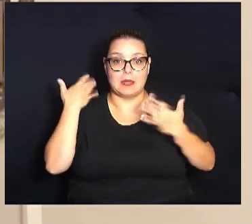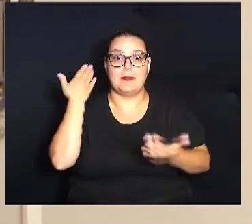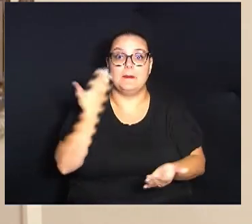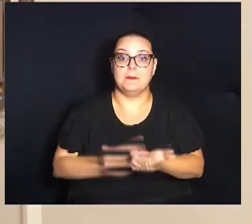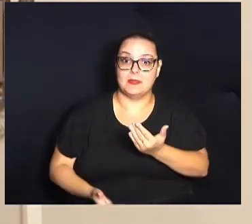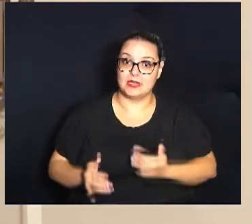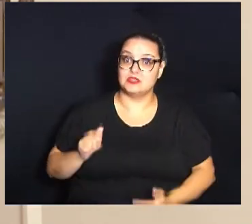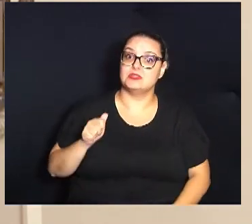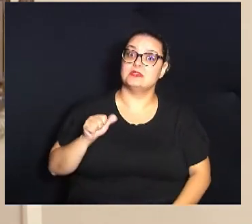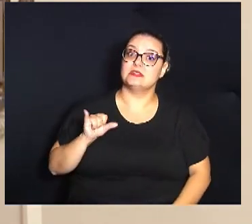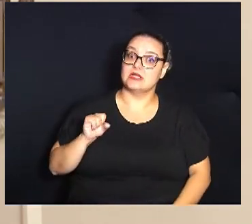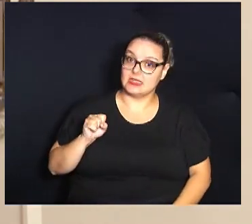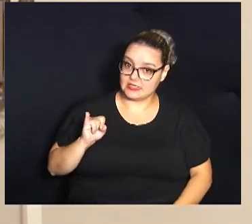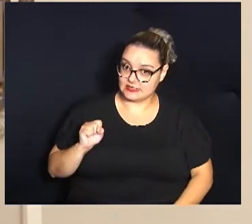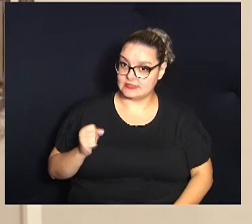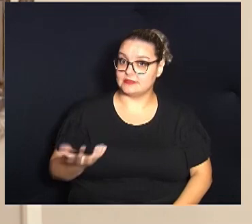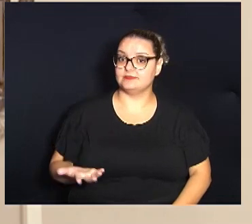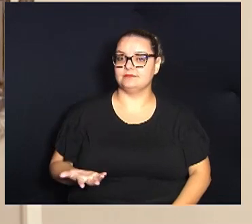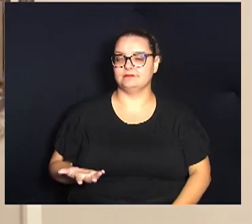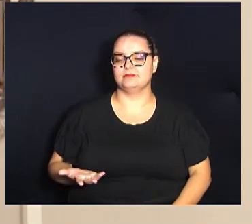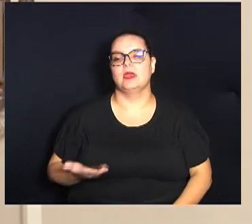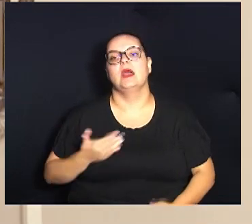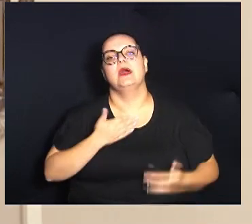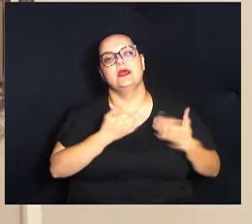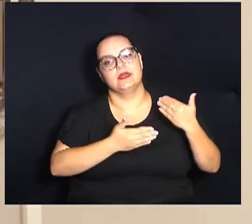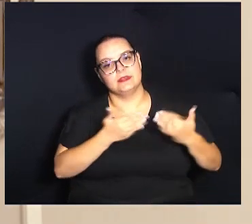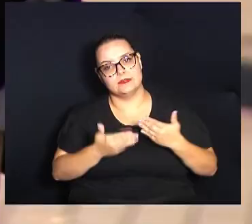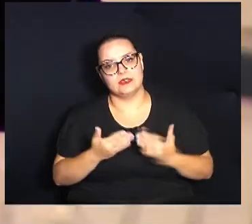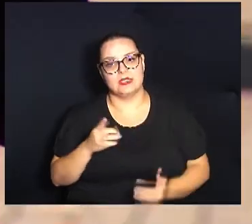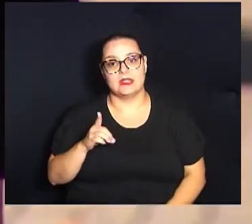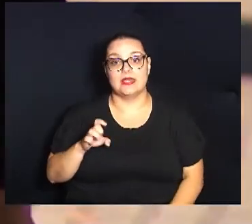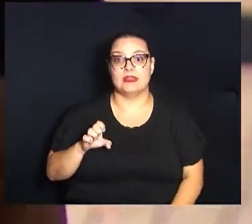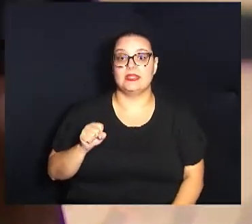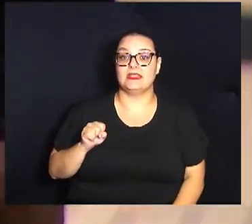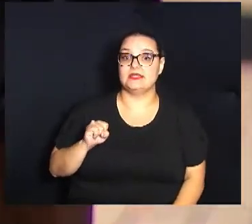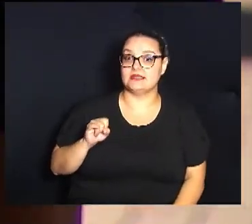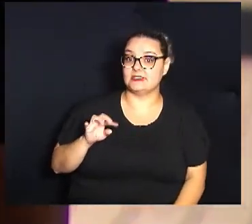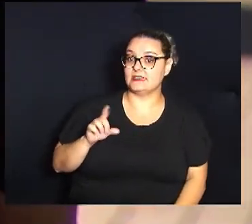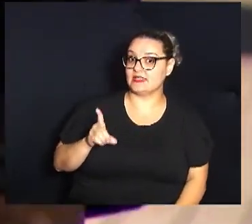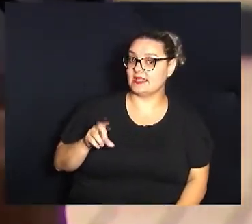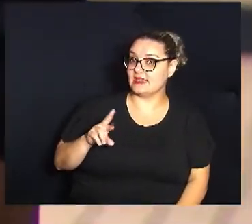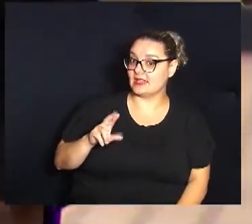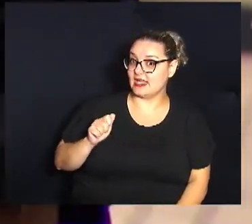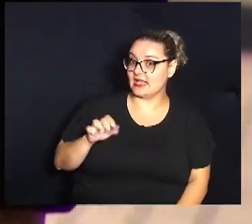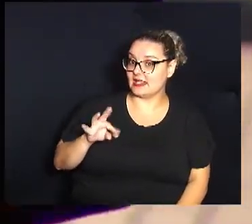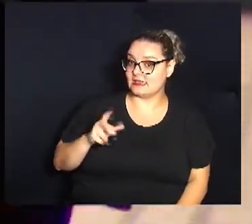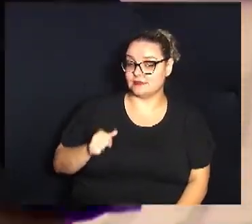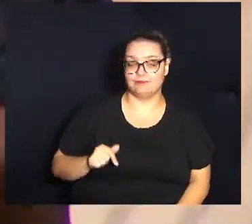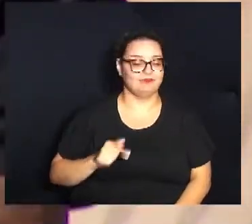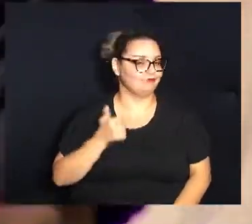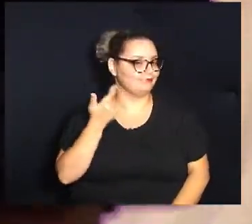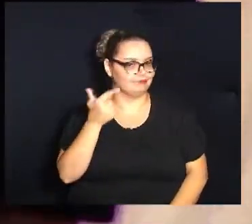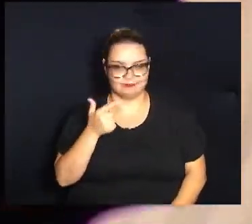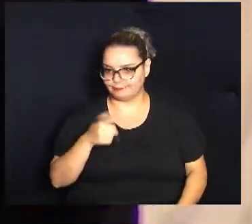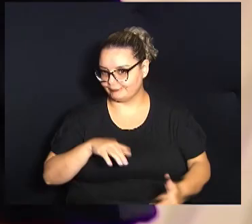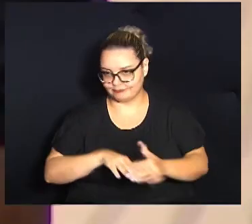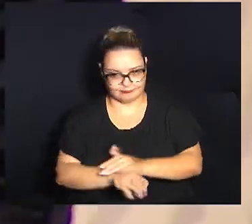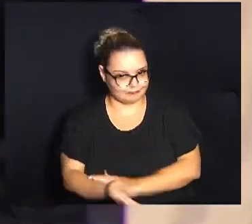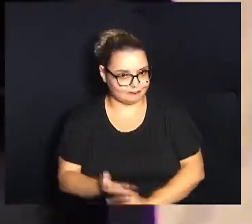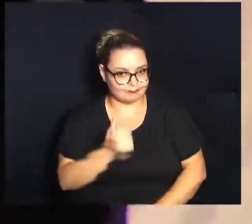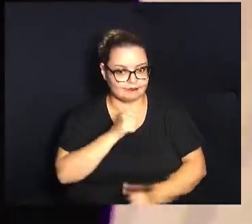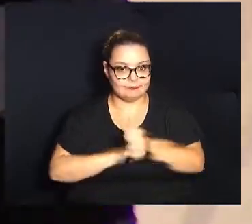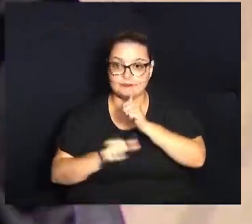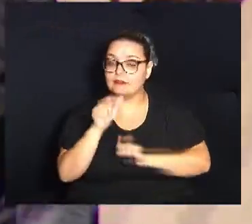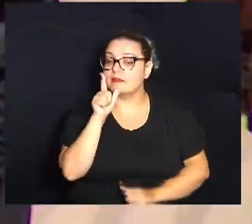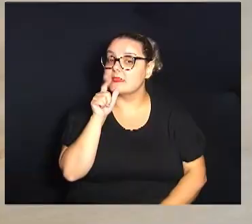sais. E aí, isso inicia um processo de desidratação. Para quem ainda não tem o hábito de beber água ou até mesmo uma